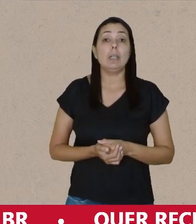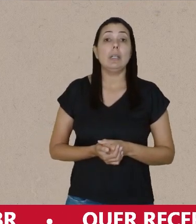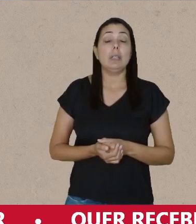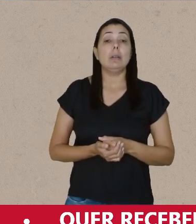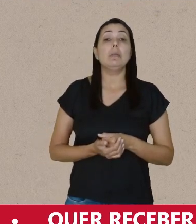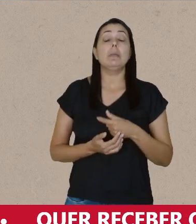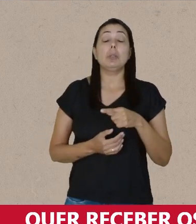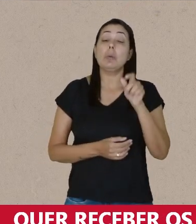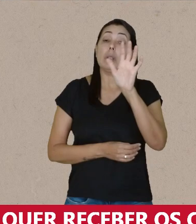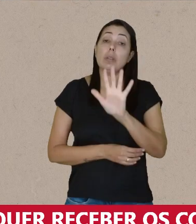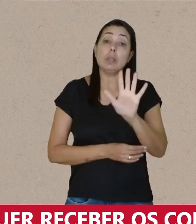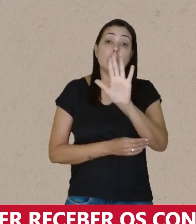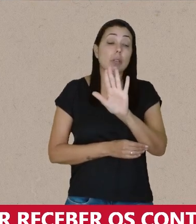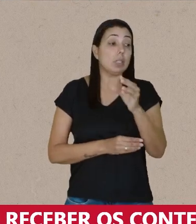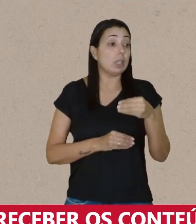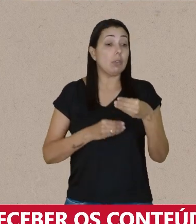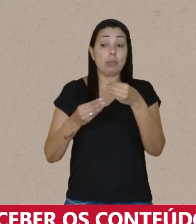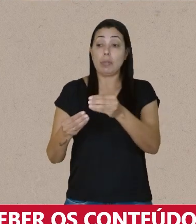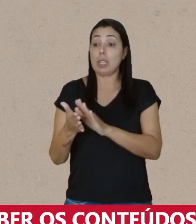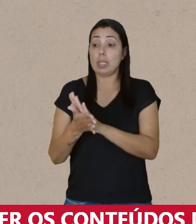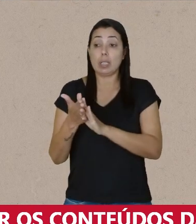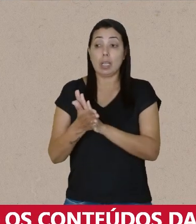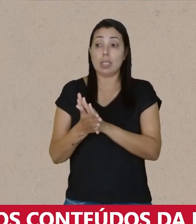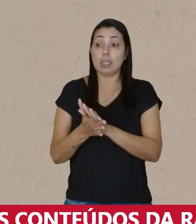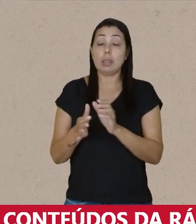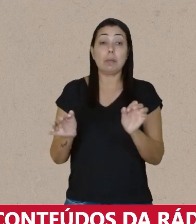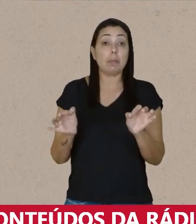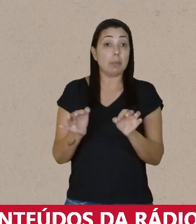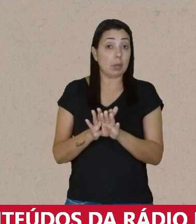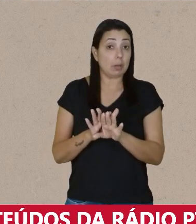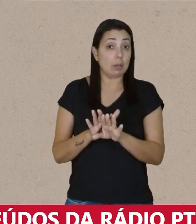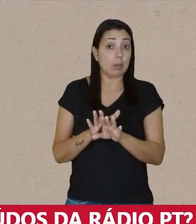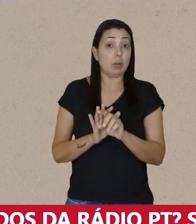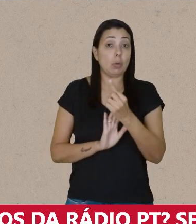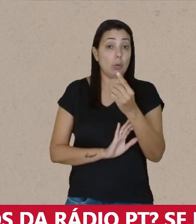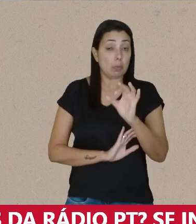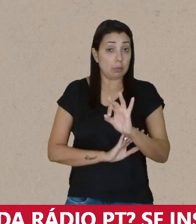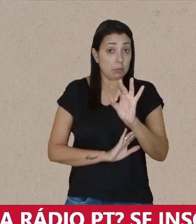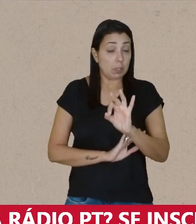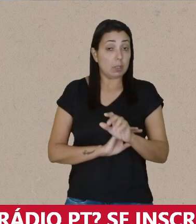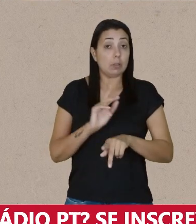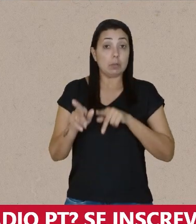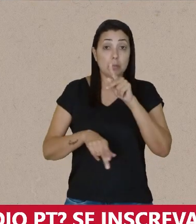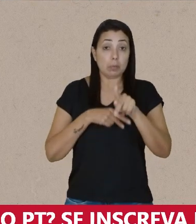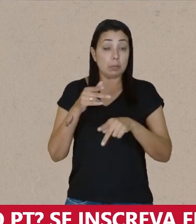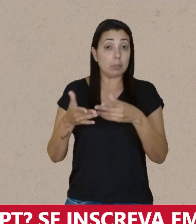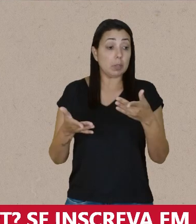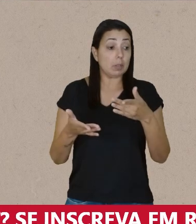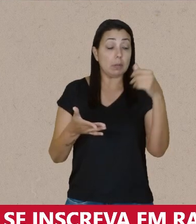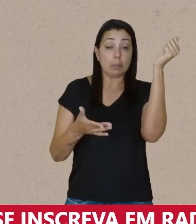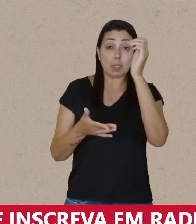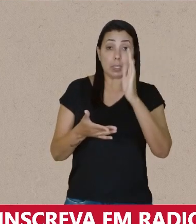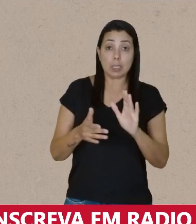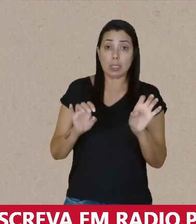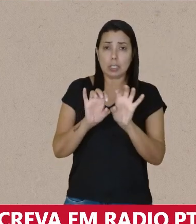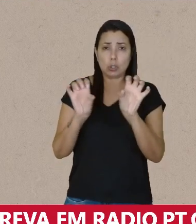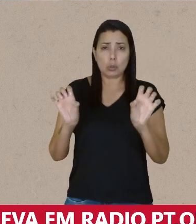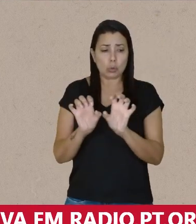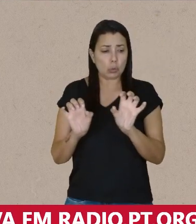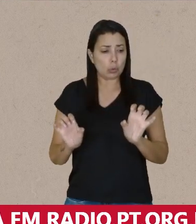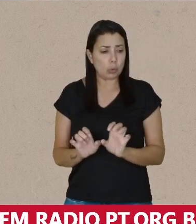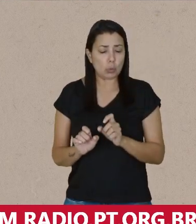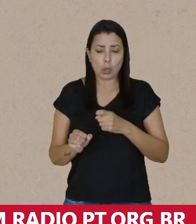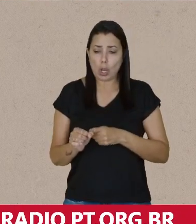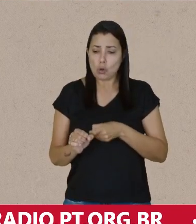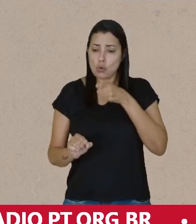riqueza nacional, que hoje não é devolvida ao povo, que está sendo expropriada por 1% dos brasileiros, pelo rentismo, por essa estrutura de juros dos